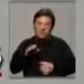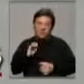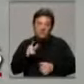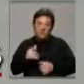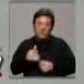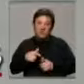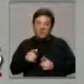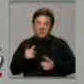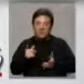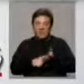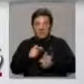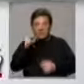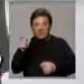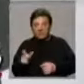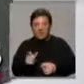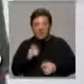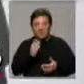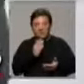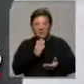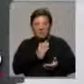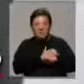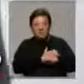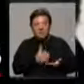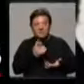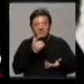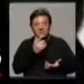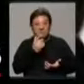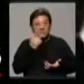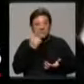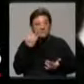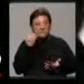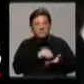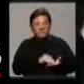leste dos Estados Unidos, desde que há recolha de dados.